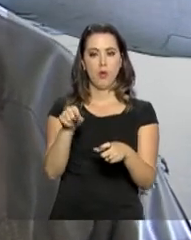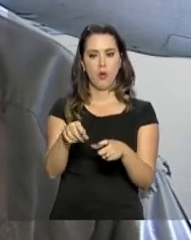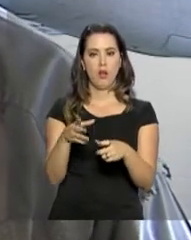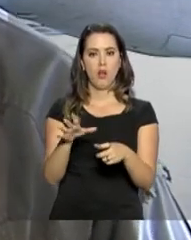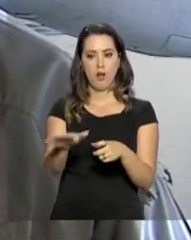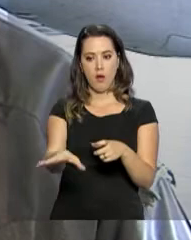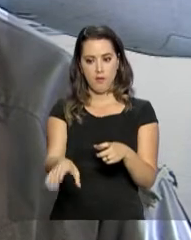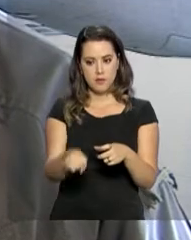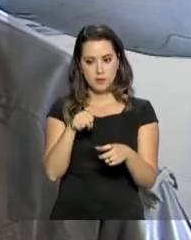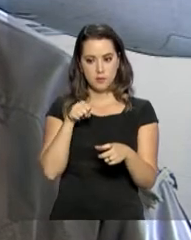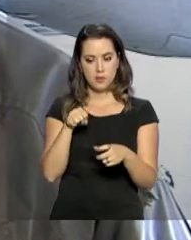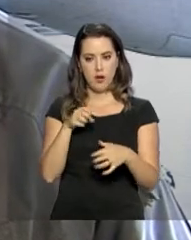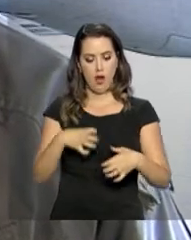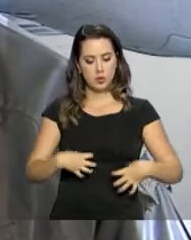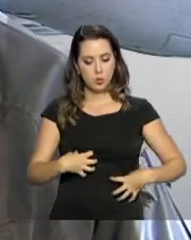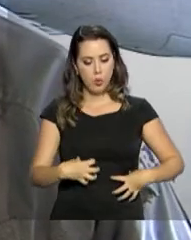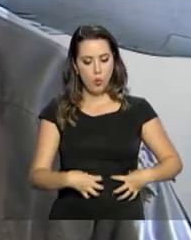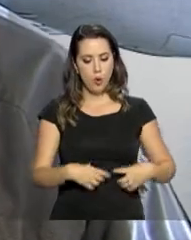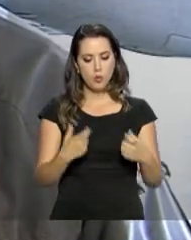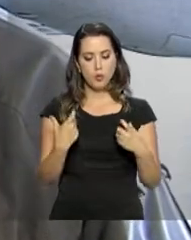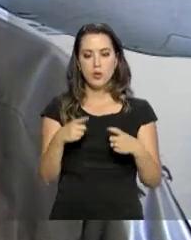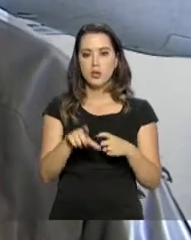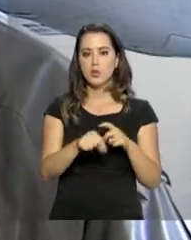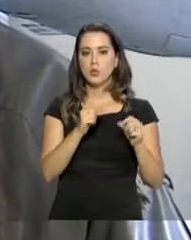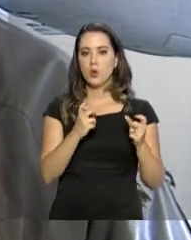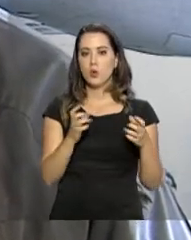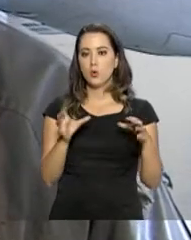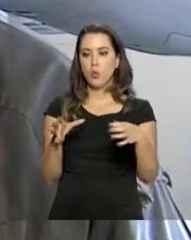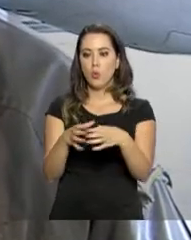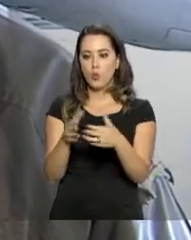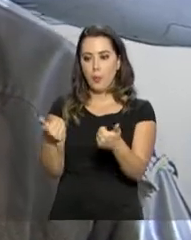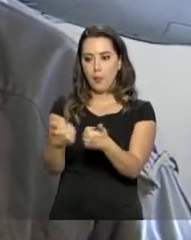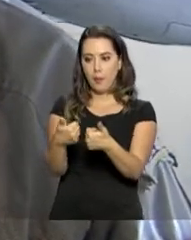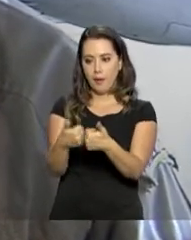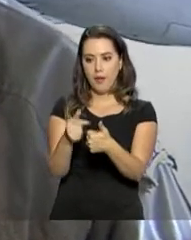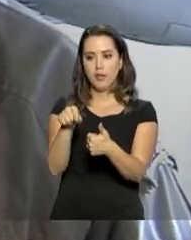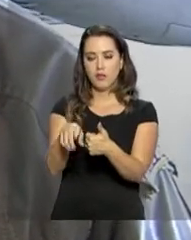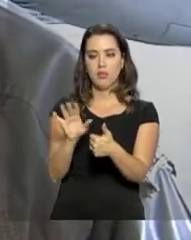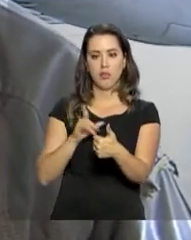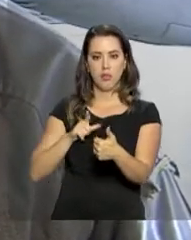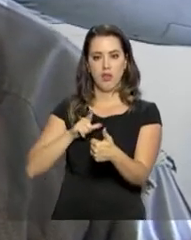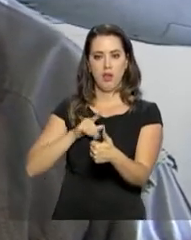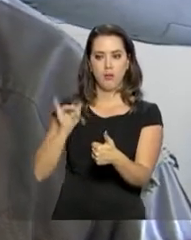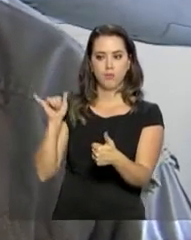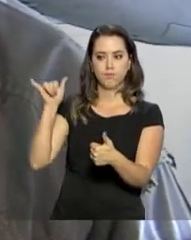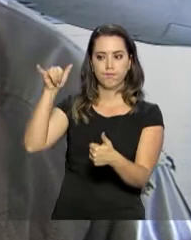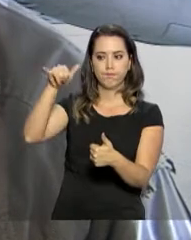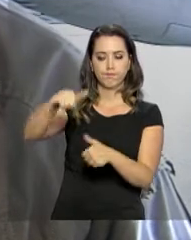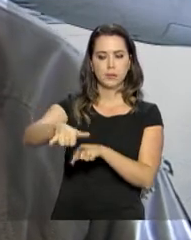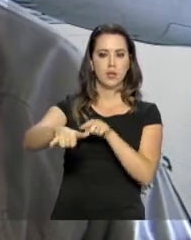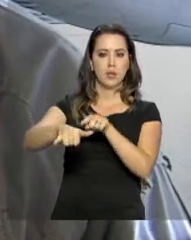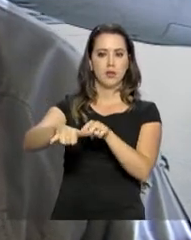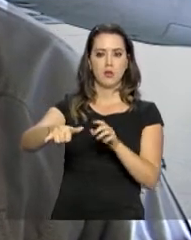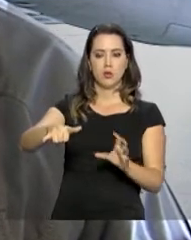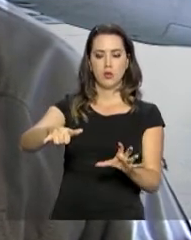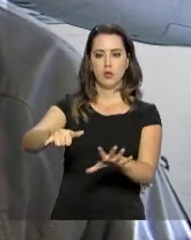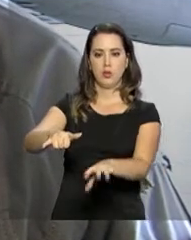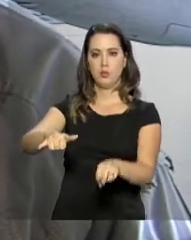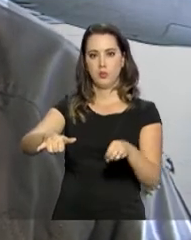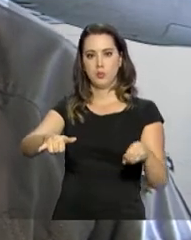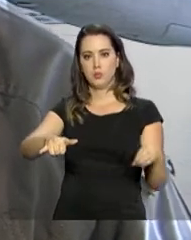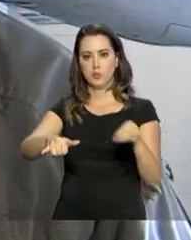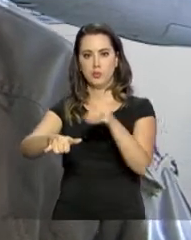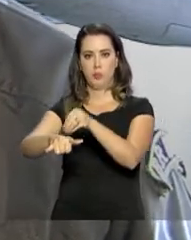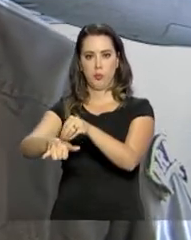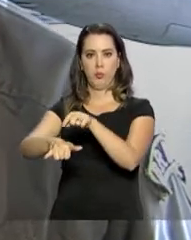vai ser captado o órgão e ele escolhe um esquadrão que esteja próximo e tem uma aeronave que dê para fazer esse transporte